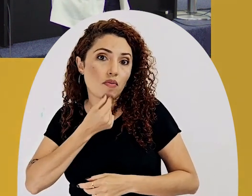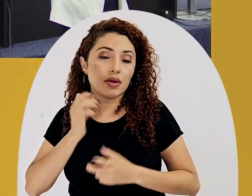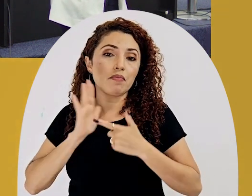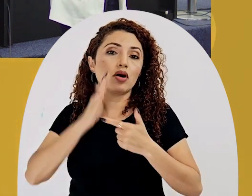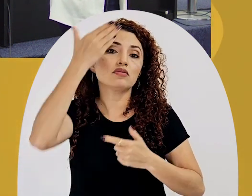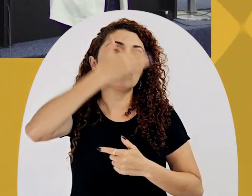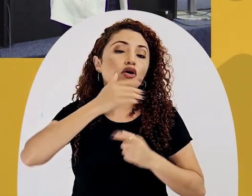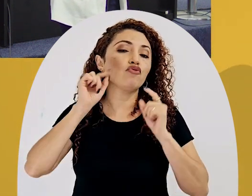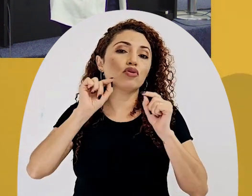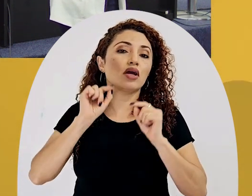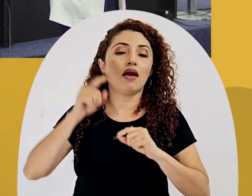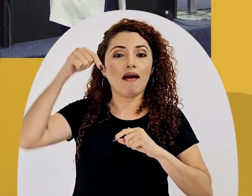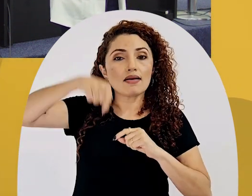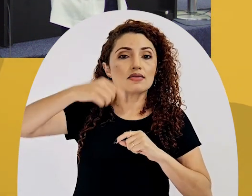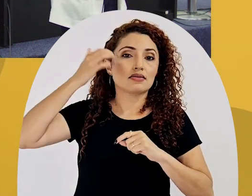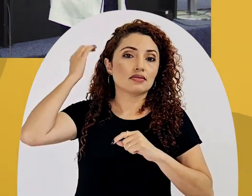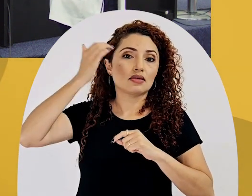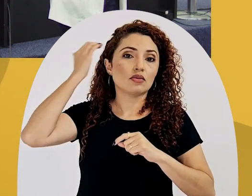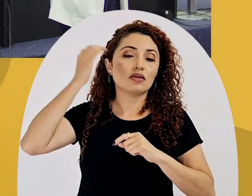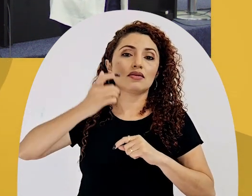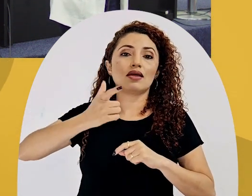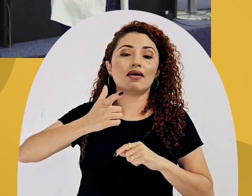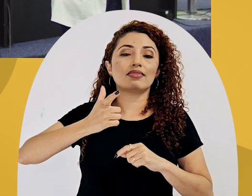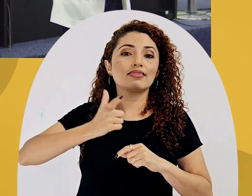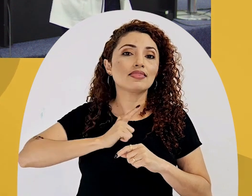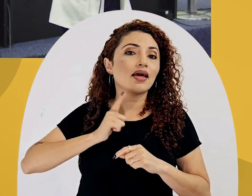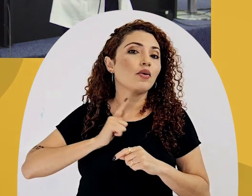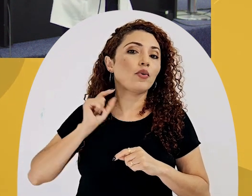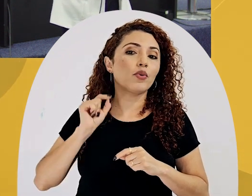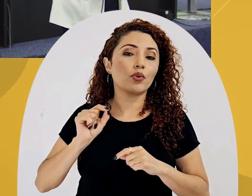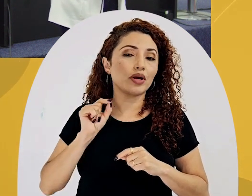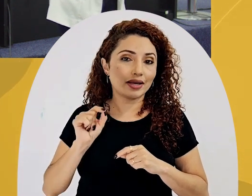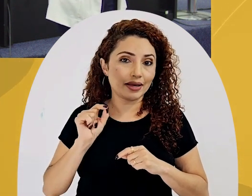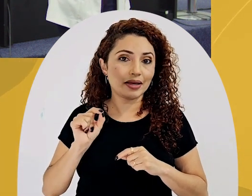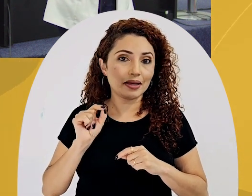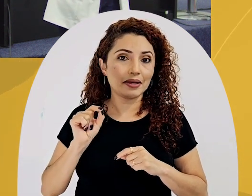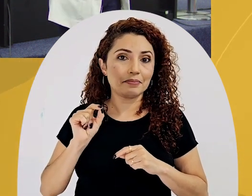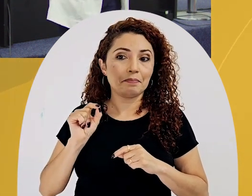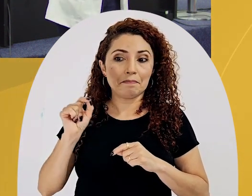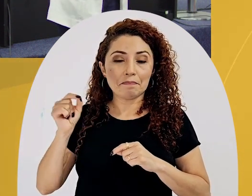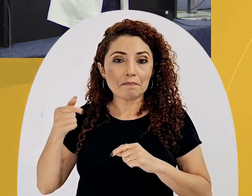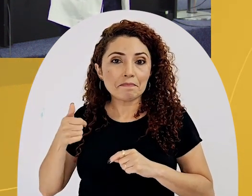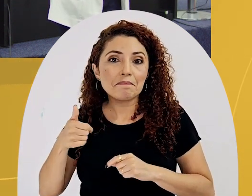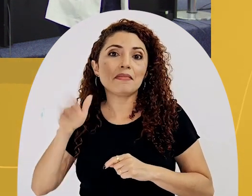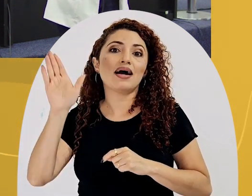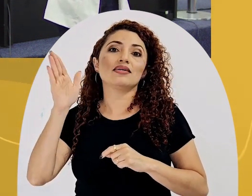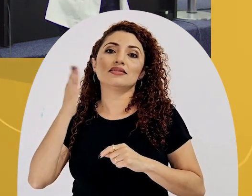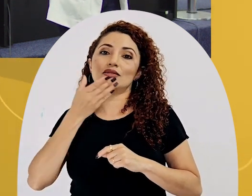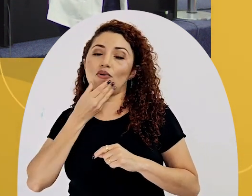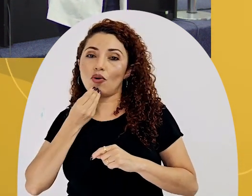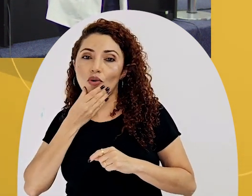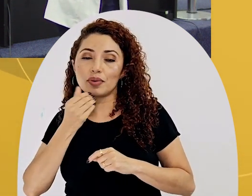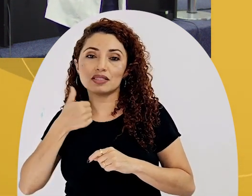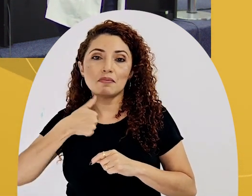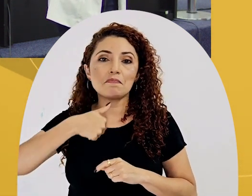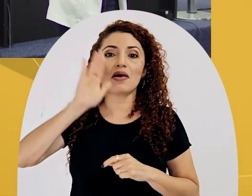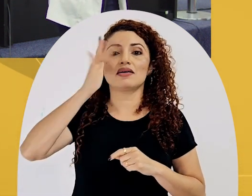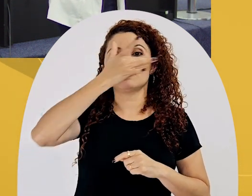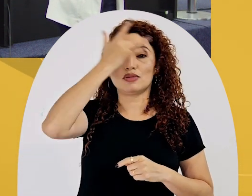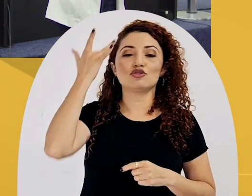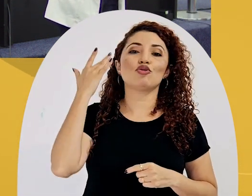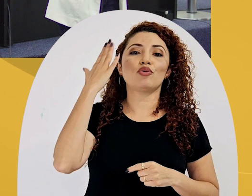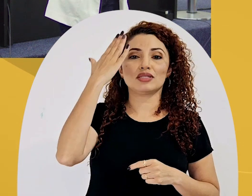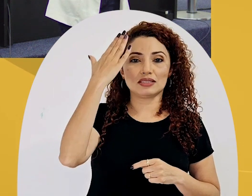tem aí uma prevalência de mais homens e mais pessoas brancas que trabalham com a gente no trânsito, no transporte,